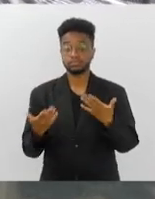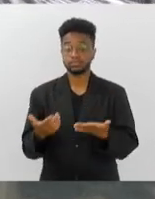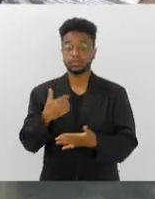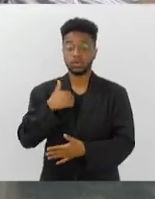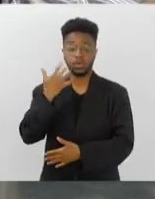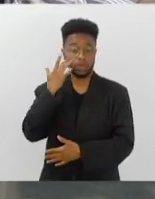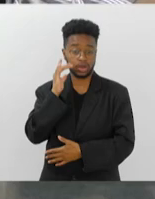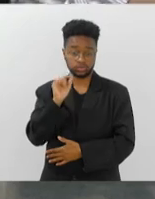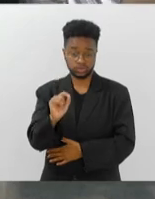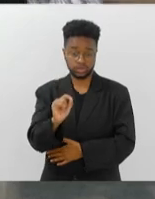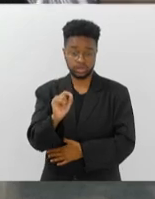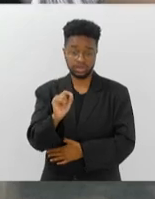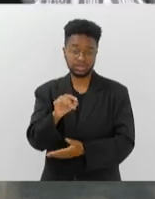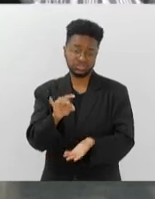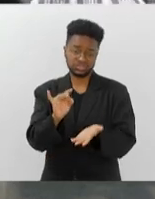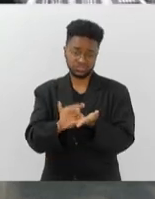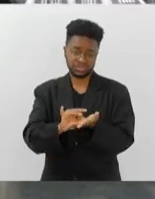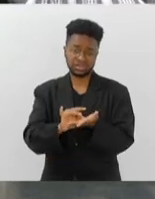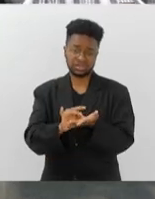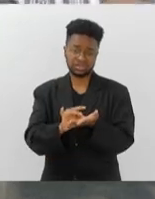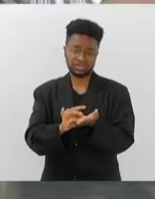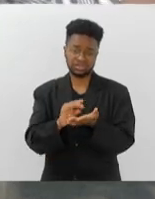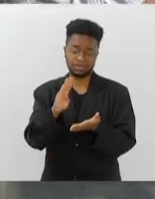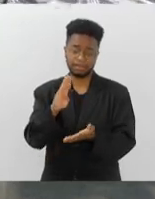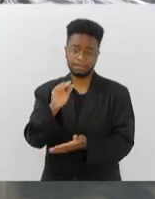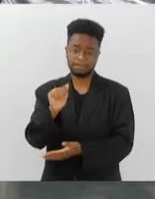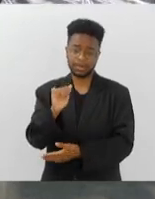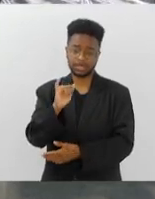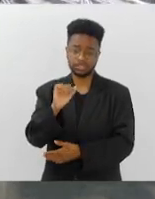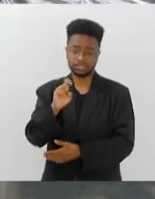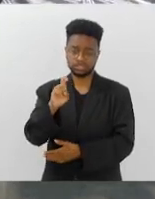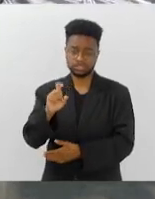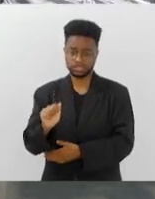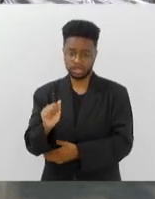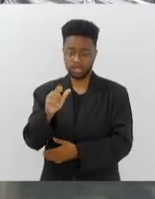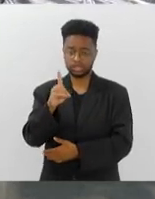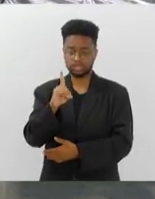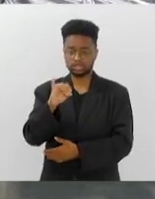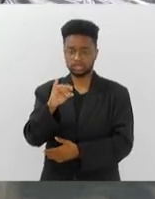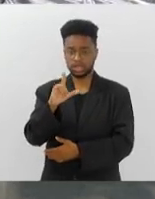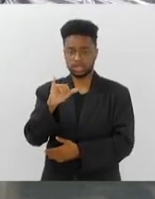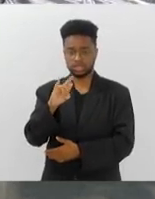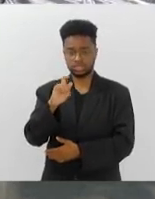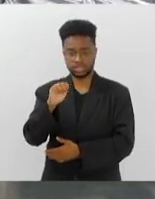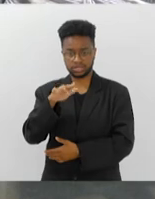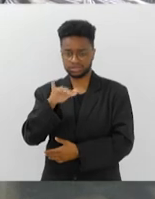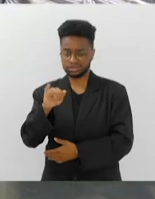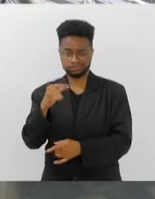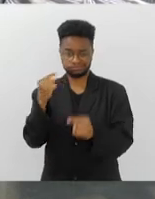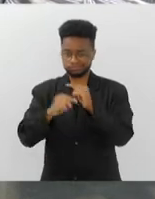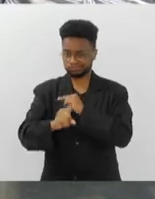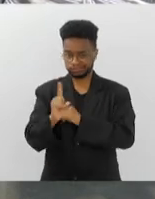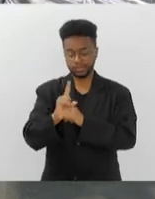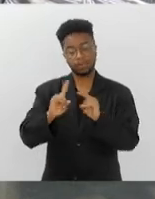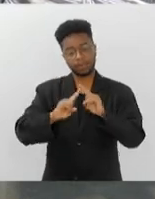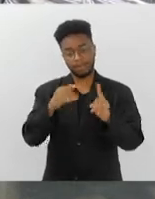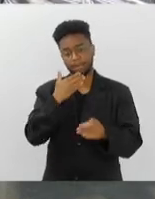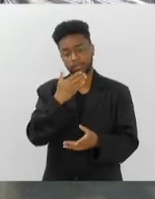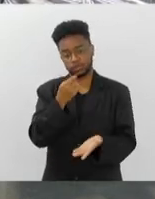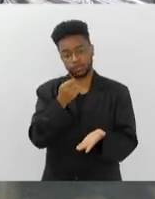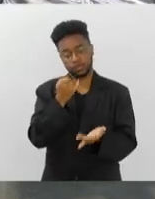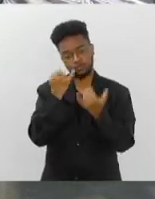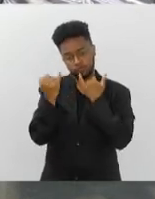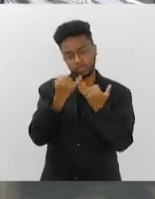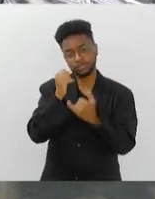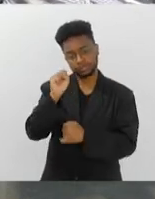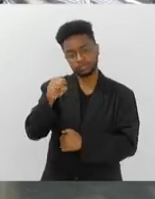baixar em diligência realmente não merece. Exigir informações, com certeza que sim. E avançar nesse